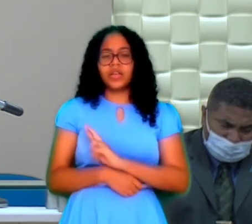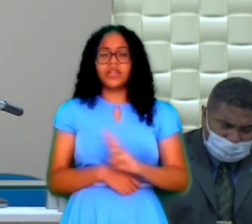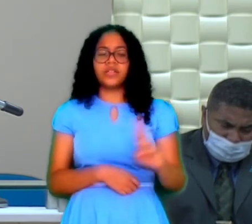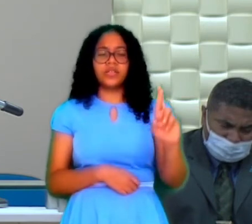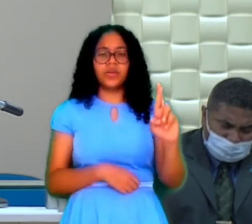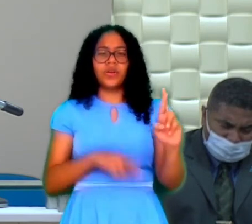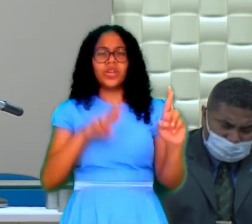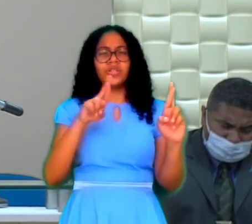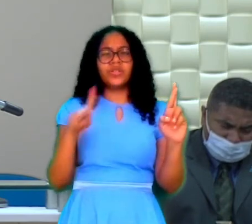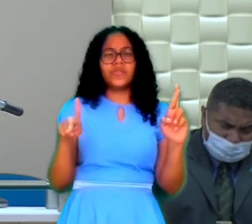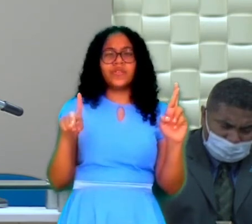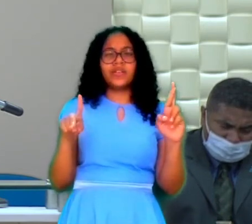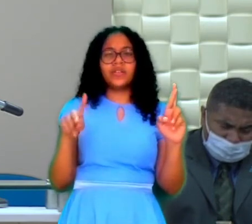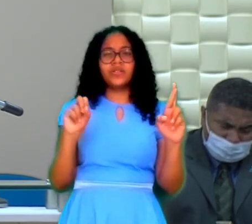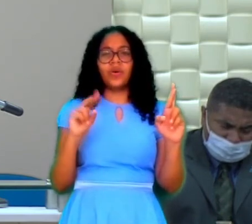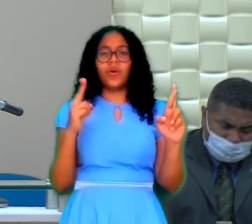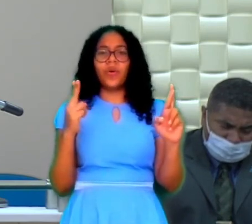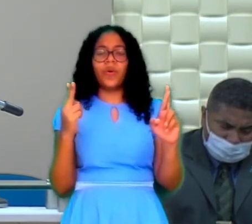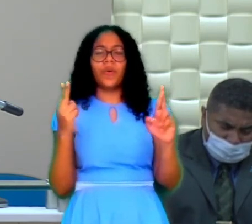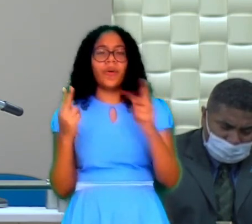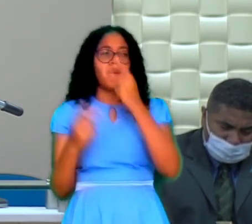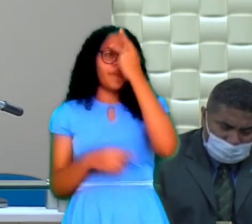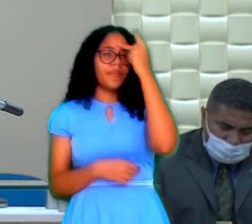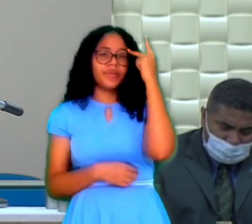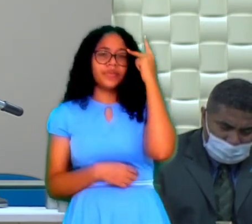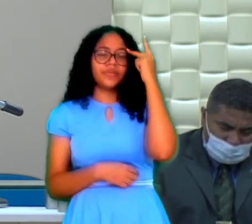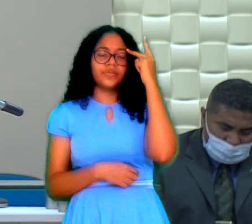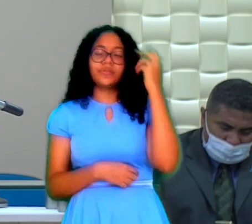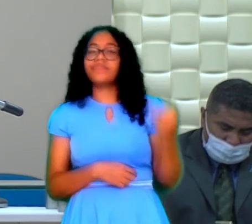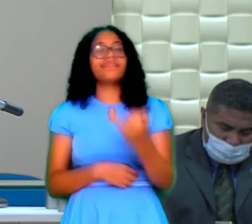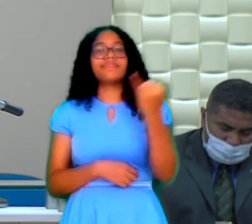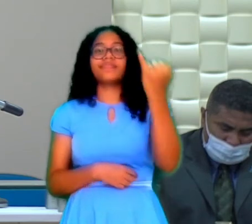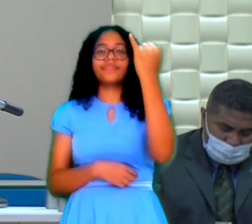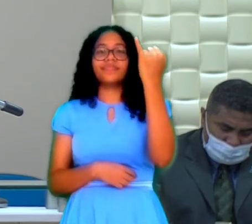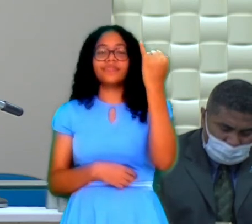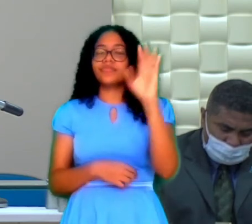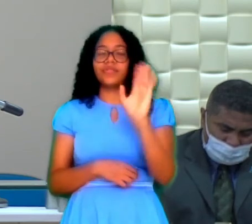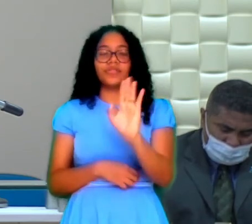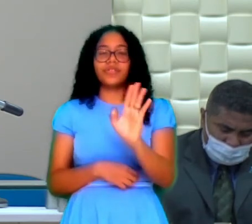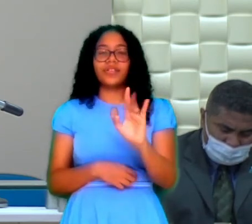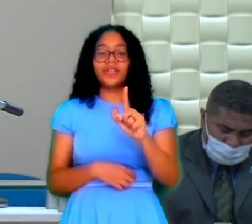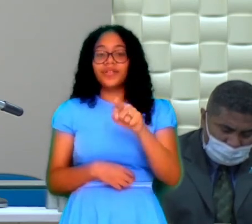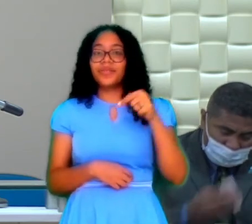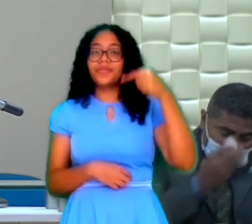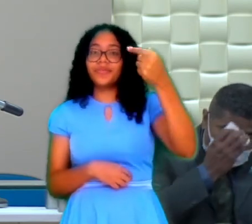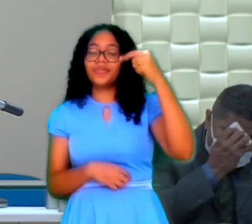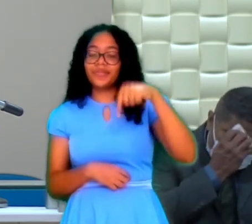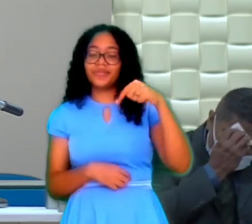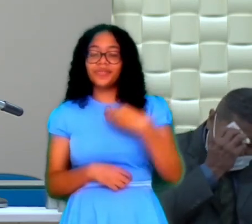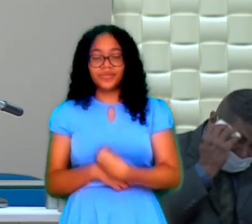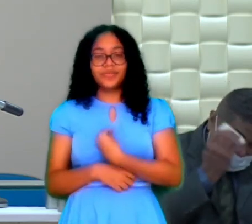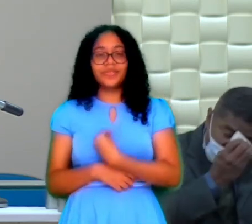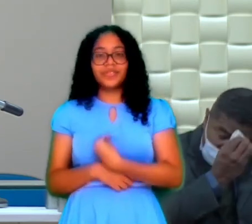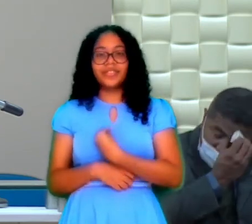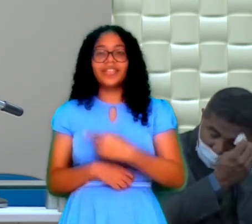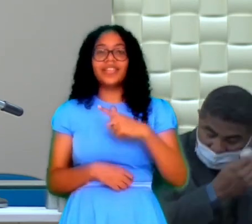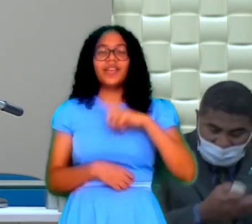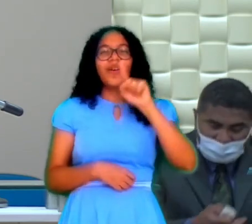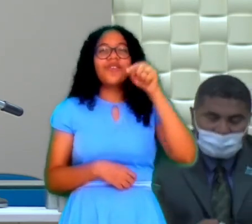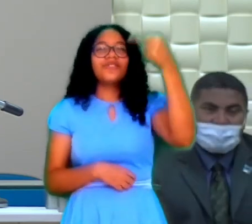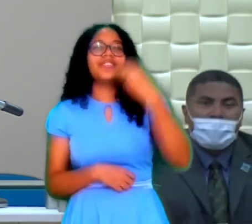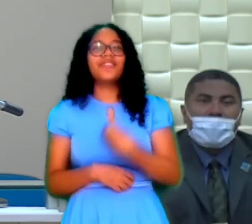Quanto é a passagem para Nínive? Compraria passagem, entraria no navio, descansaria a viagem todinha, tudo tranquilo, tudo em